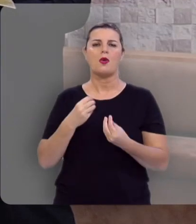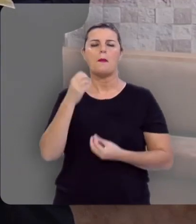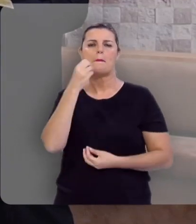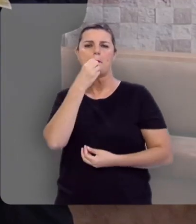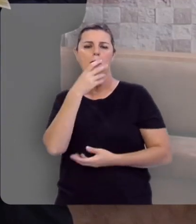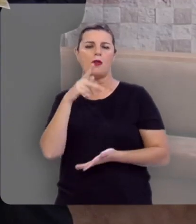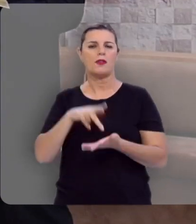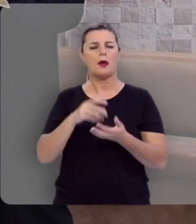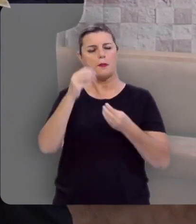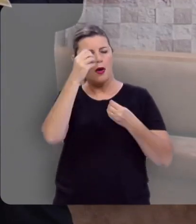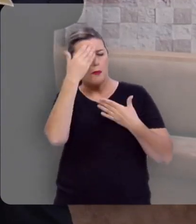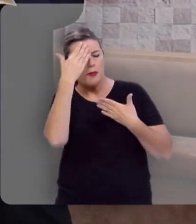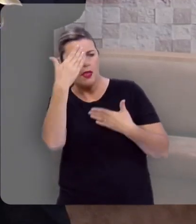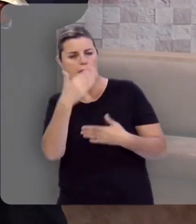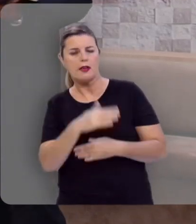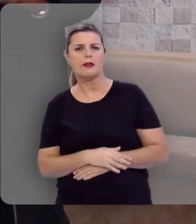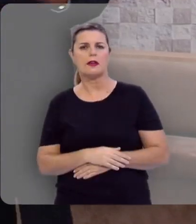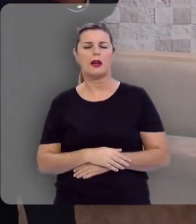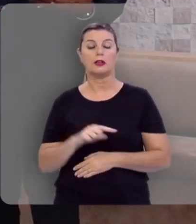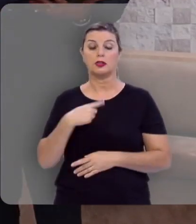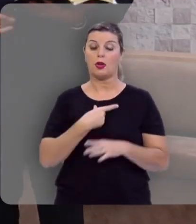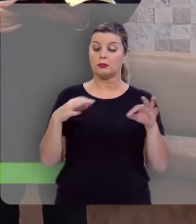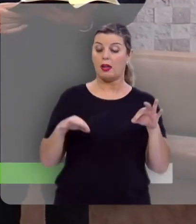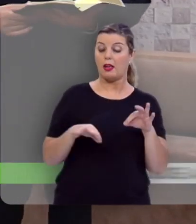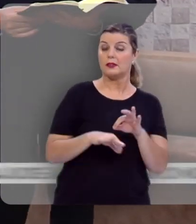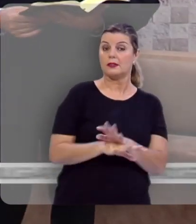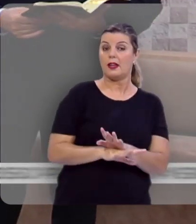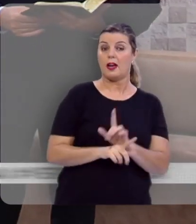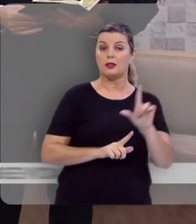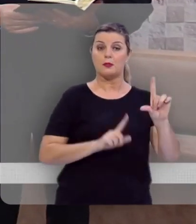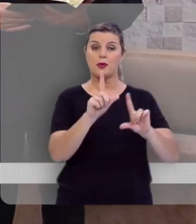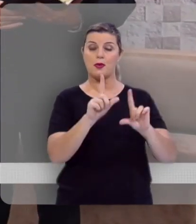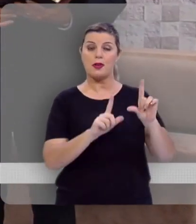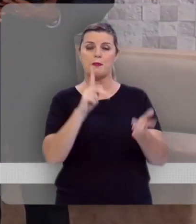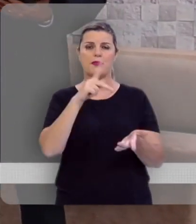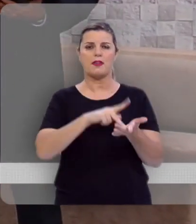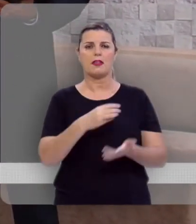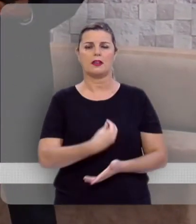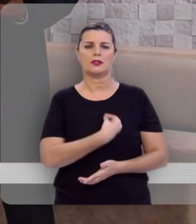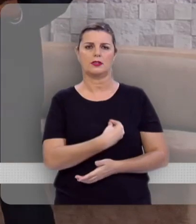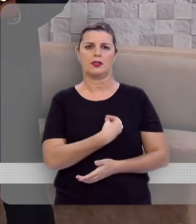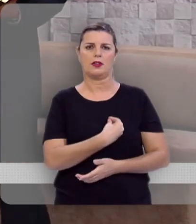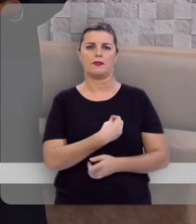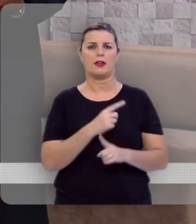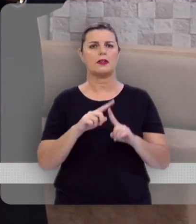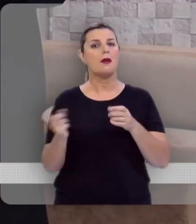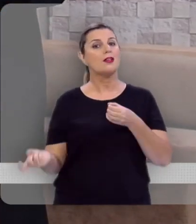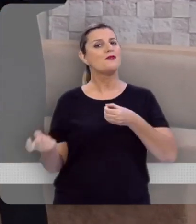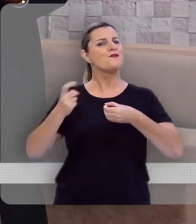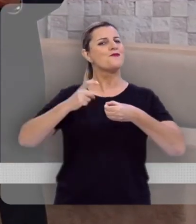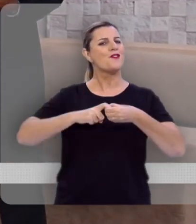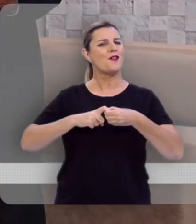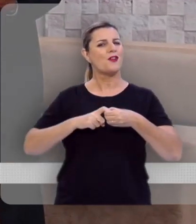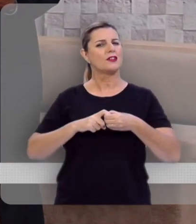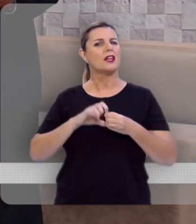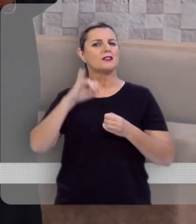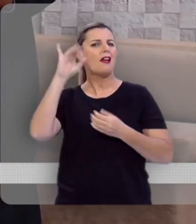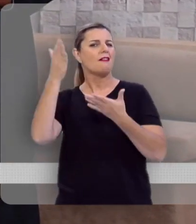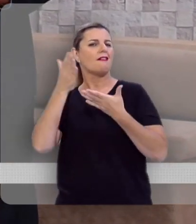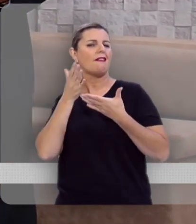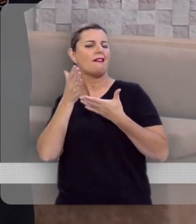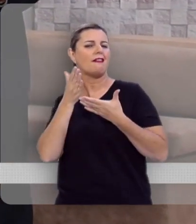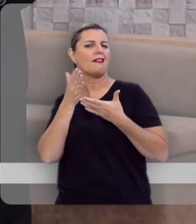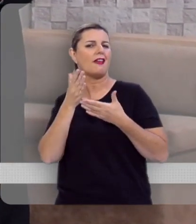obrigado pelo seu carinho, agradeço. viu? Bom, gente, nós estamos encerrando o programa Verdade e Vida, mas retornaremos, se Deus